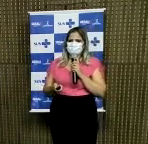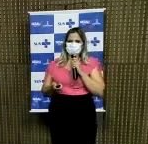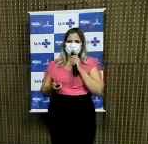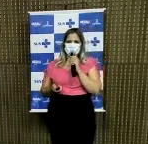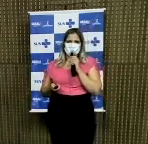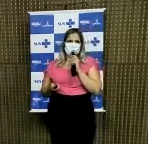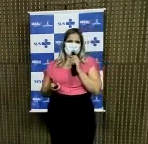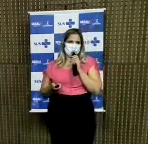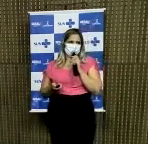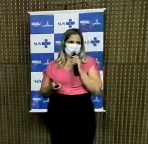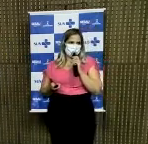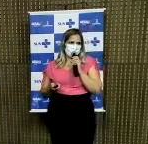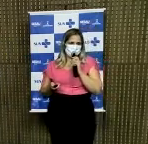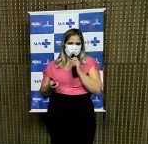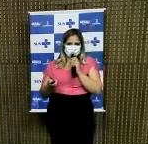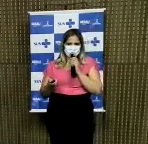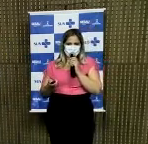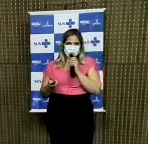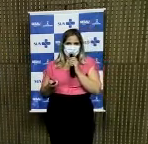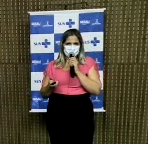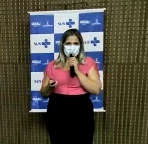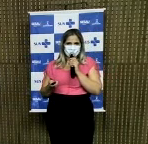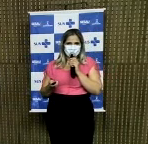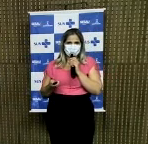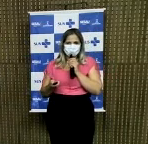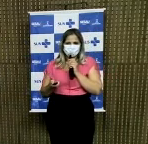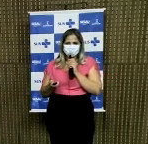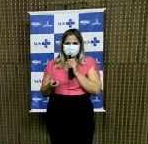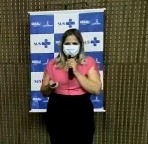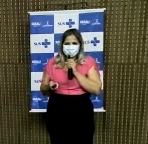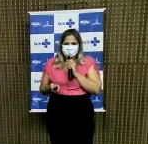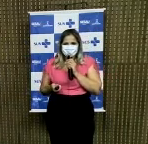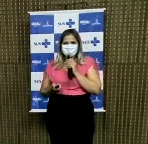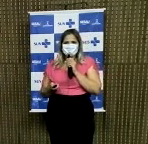Aqui. Já está acabando o meu tempo, eu vou ter que acelerar aqui.